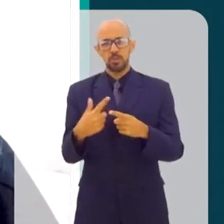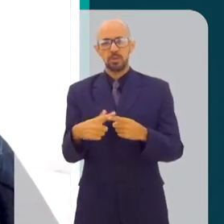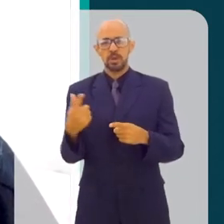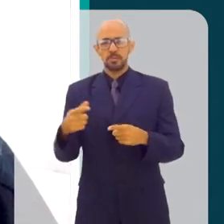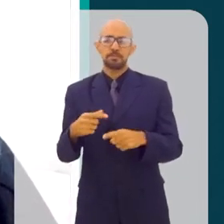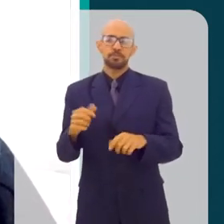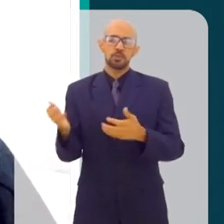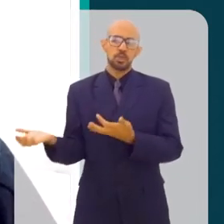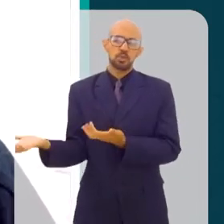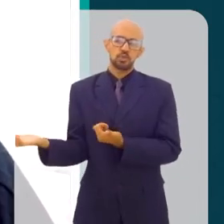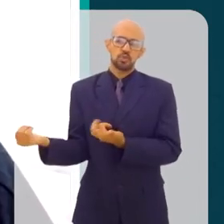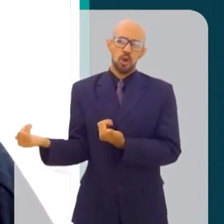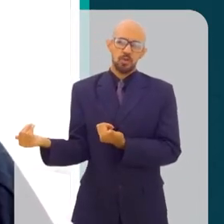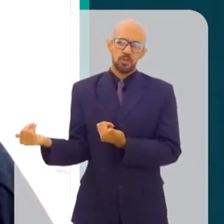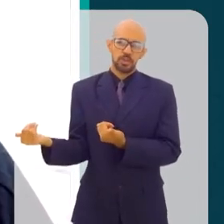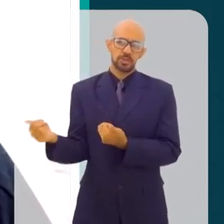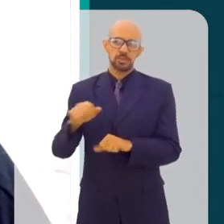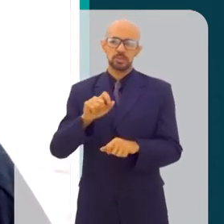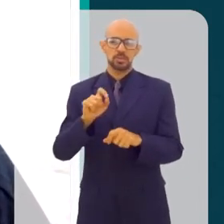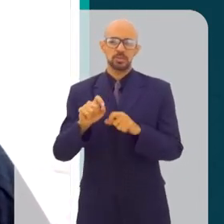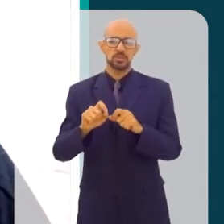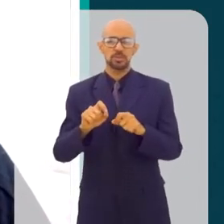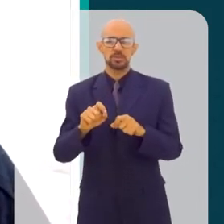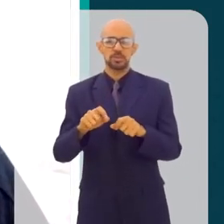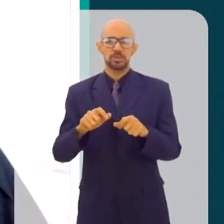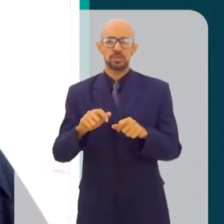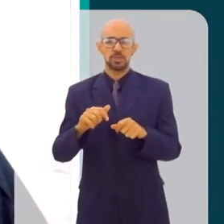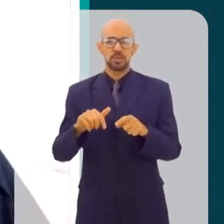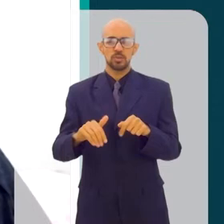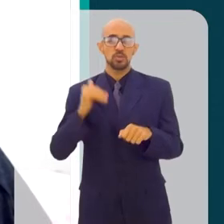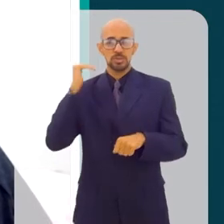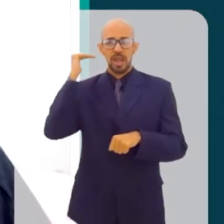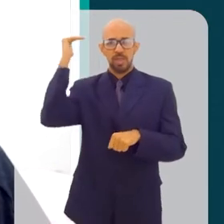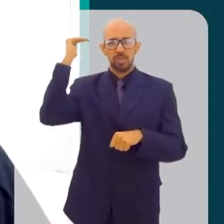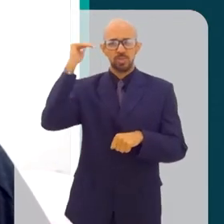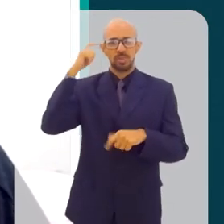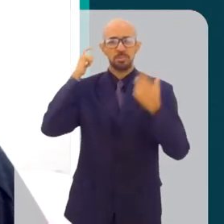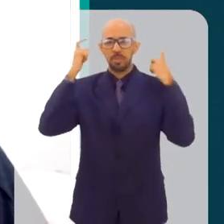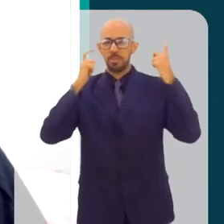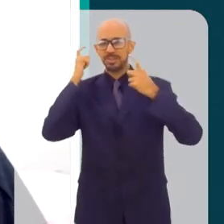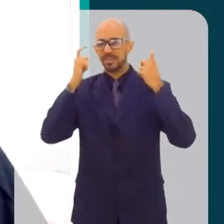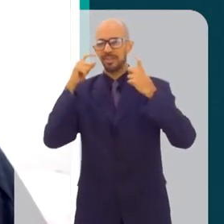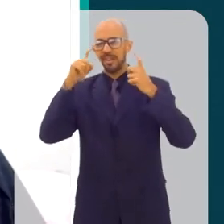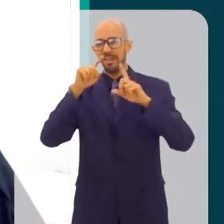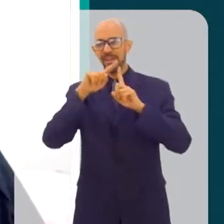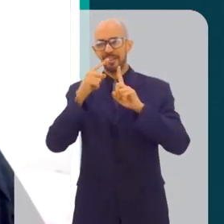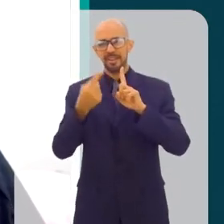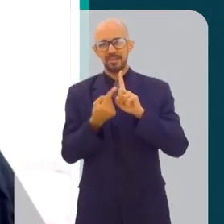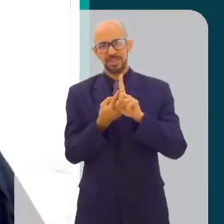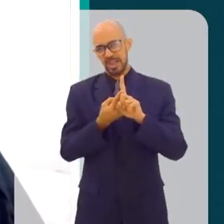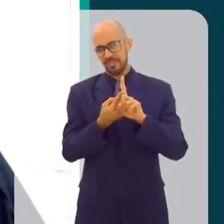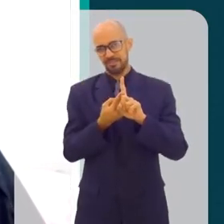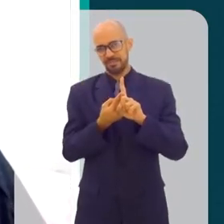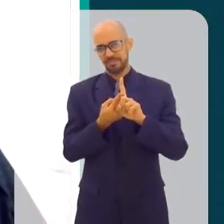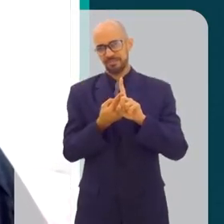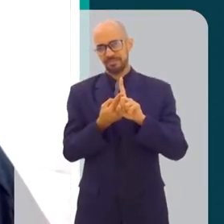porque até os jovens, né, a preocupação dos jovens e dos adultos é o quê? Engravidar.